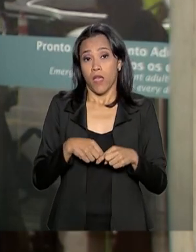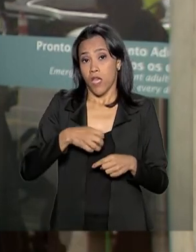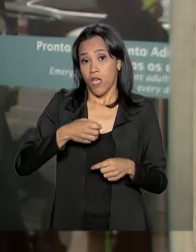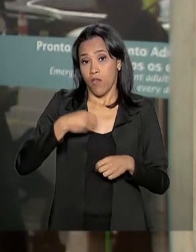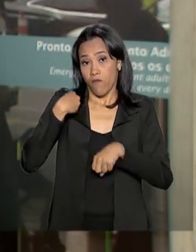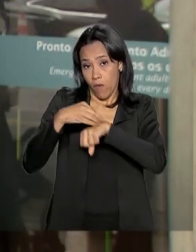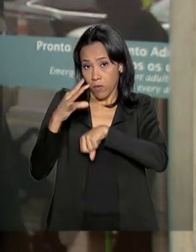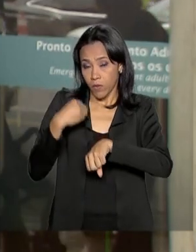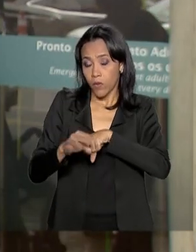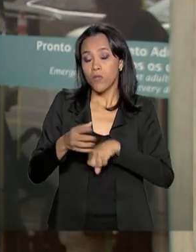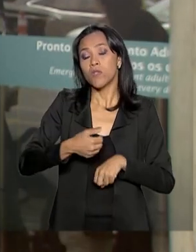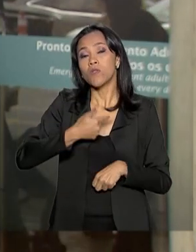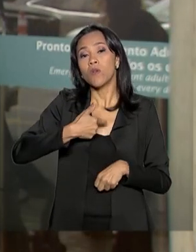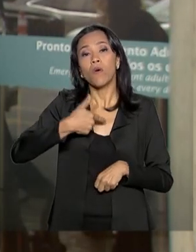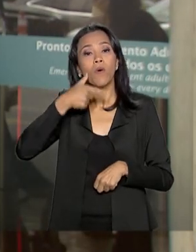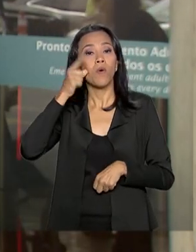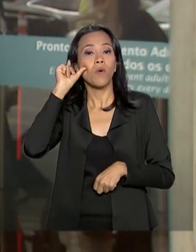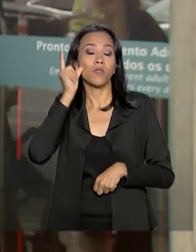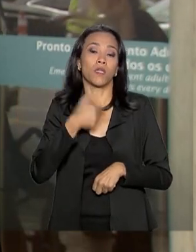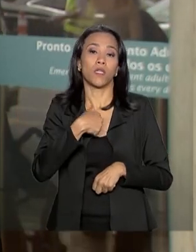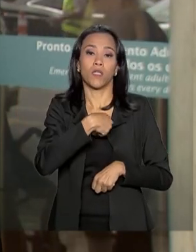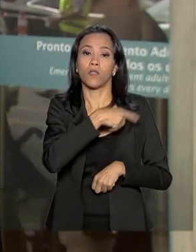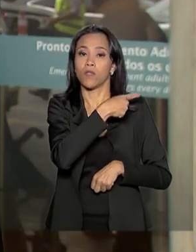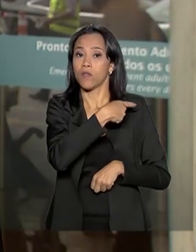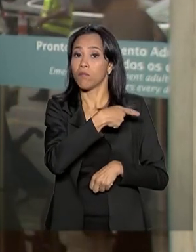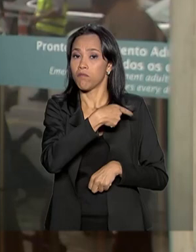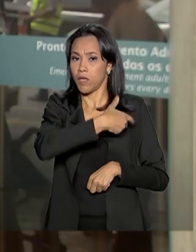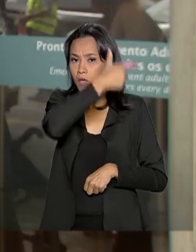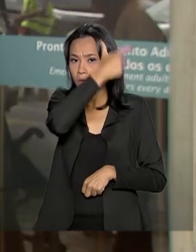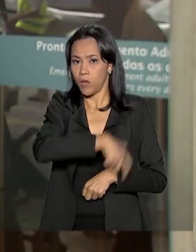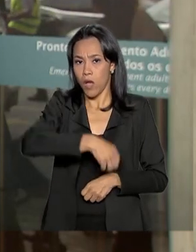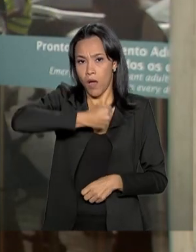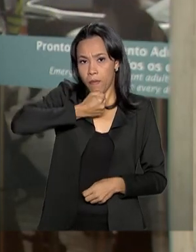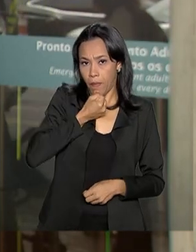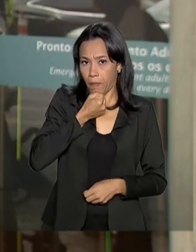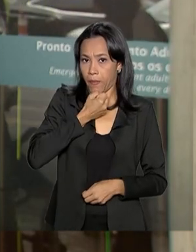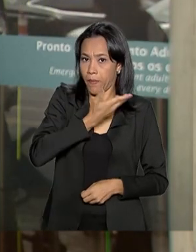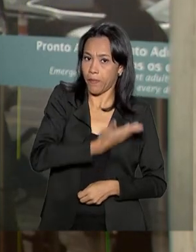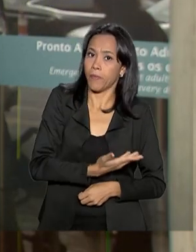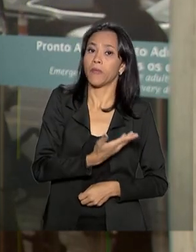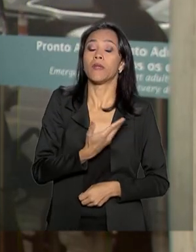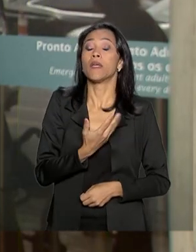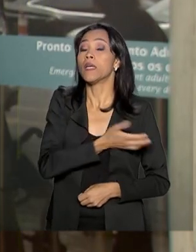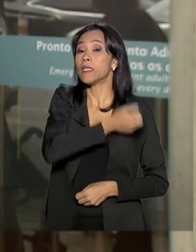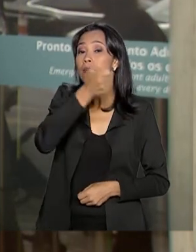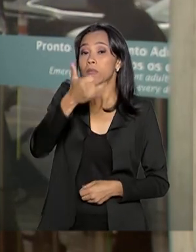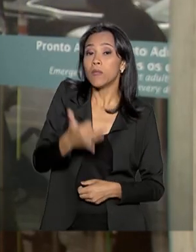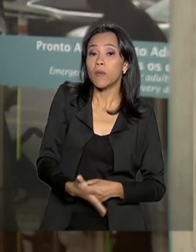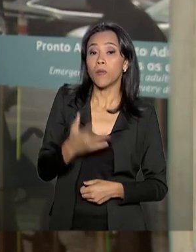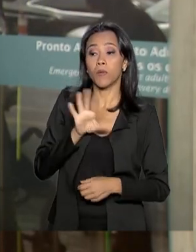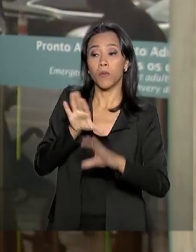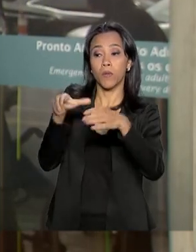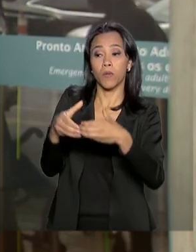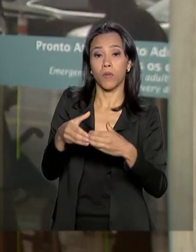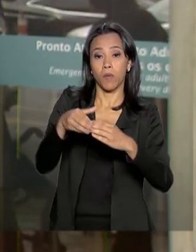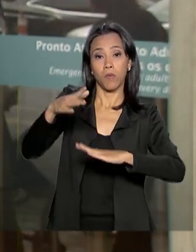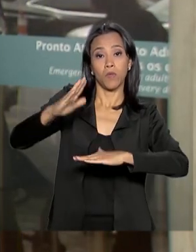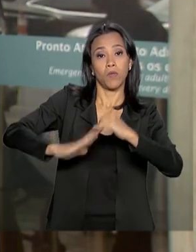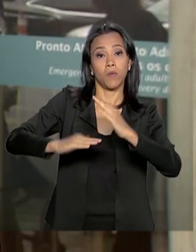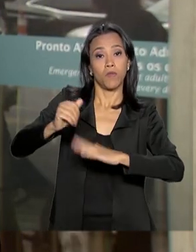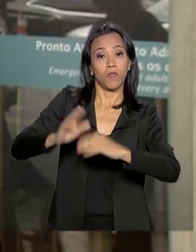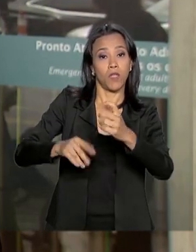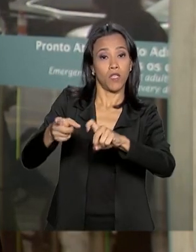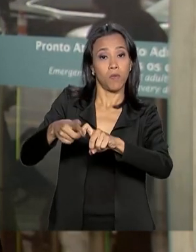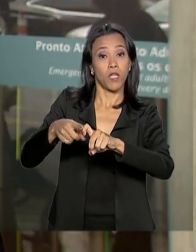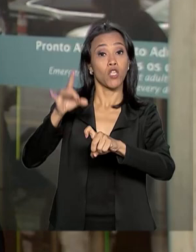ontem pelo porta voz da presidência da república otávio rego barros dão conta de que a equipe médica só dará a